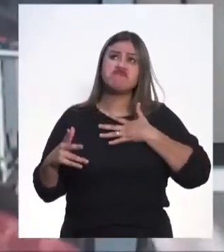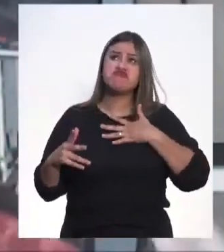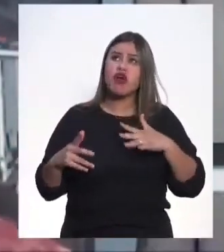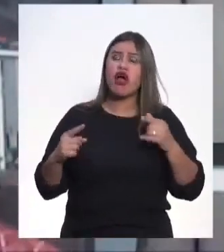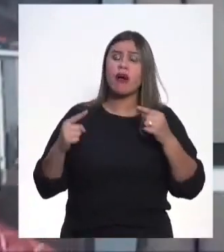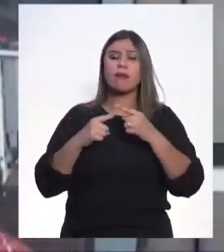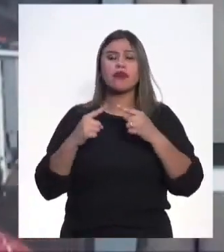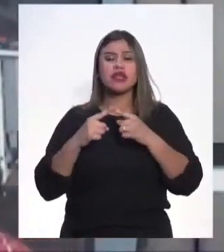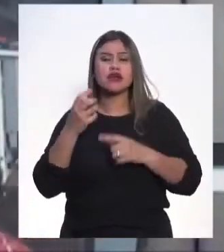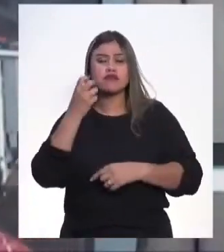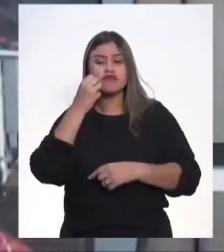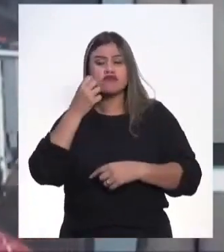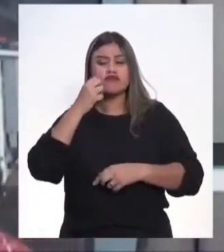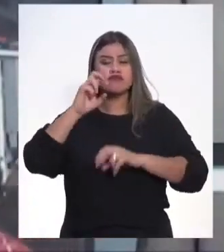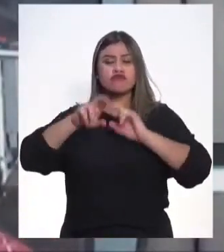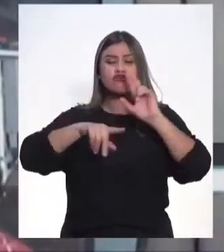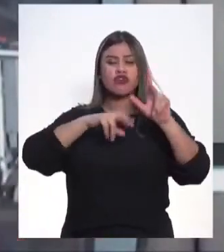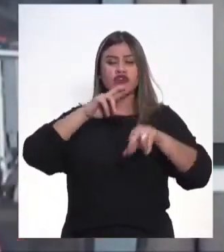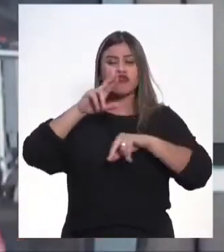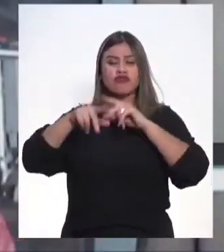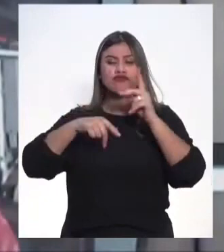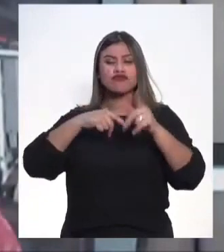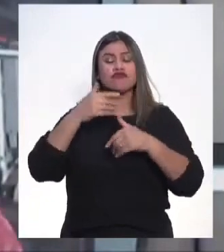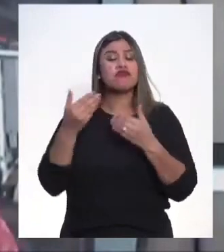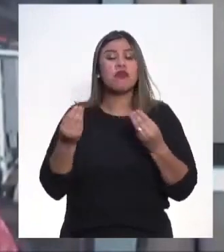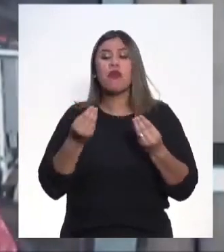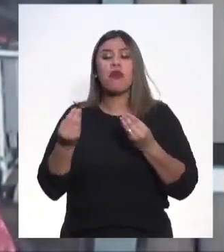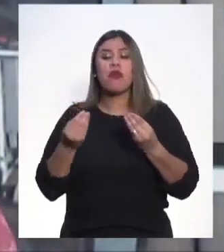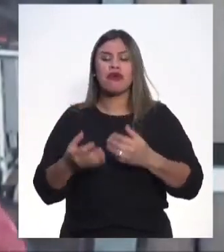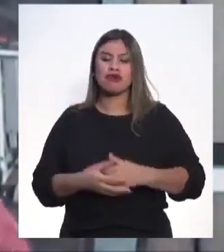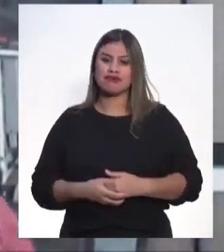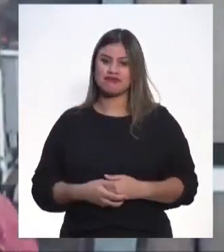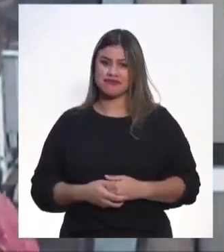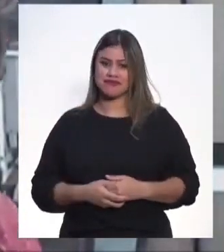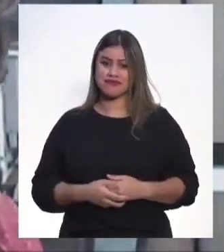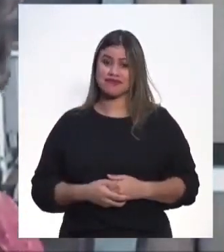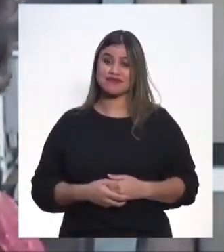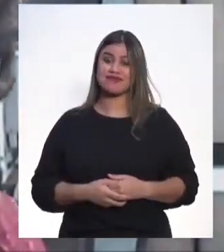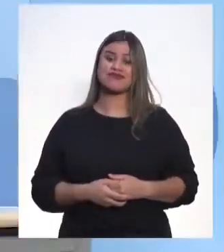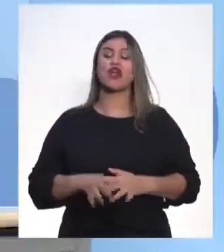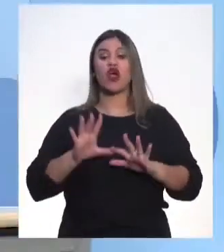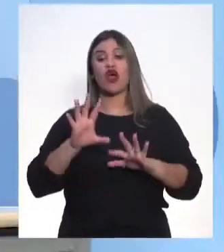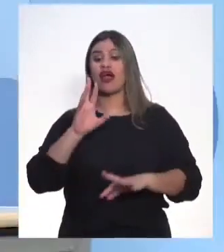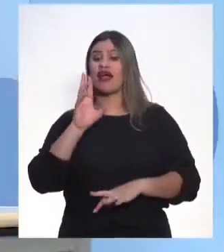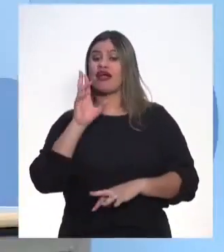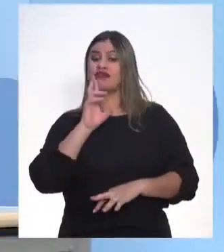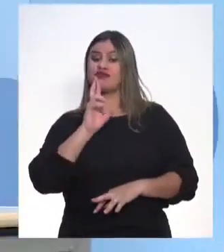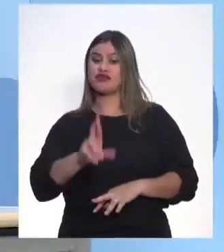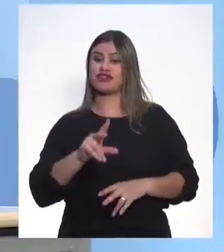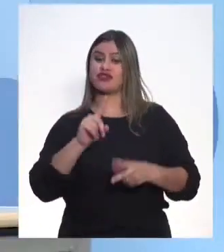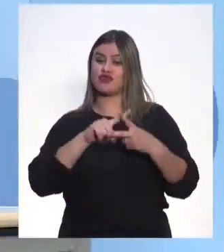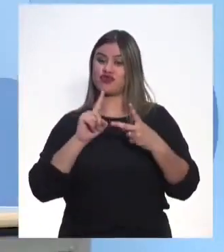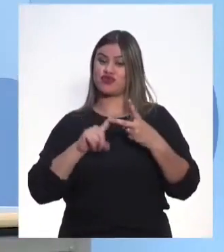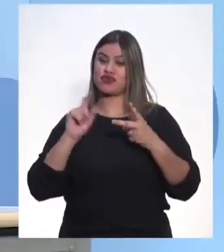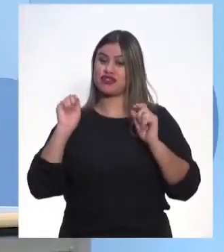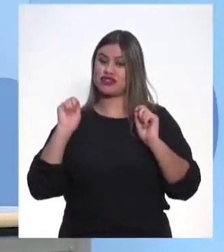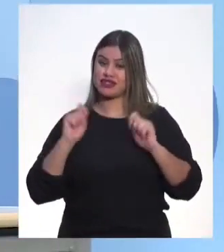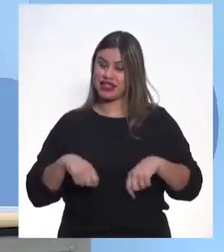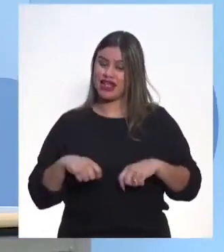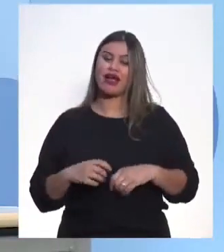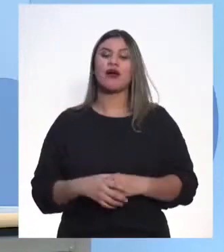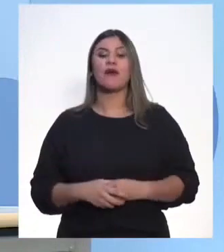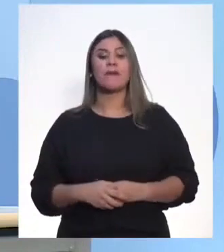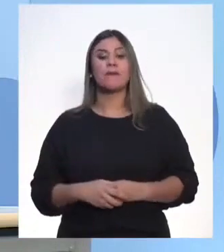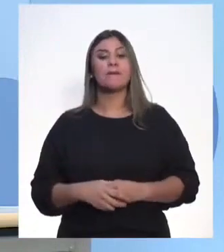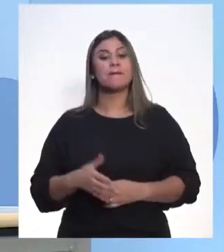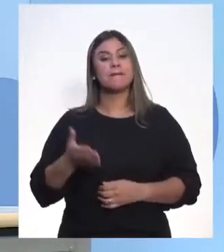da sua trajetória universitária. Ó, Jennifer, consegue te responder rapidamente com duas coisas. Uma coisa que eu gostava e que eu não gostava.